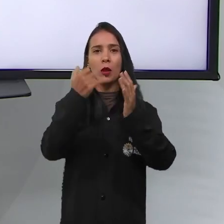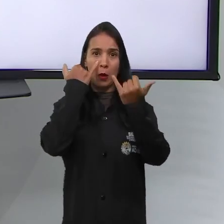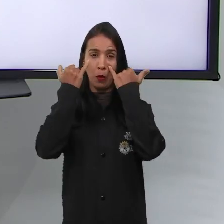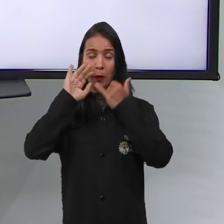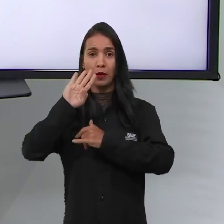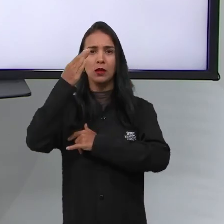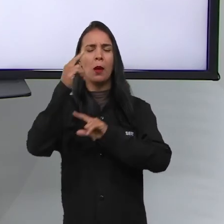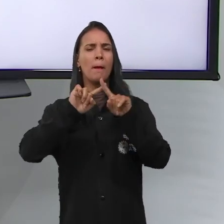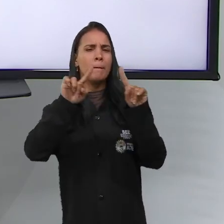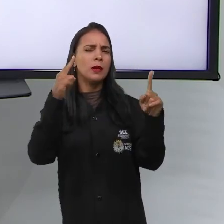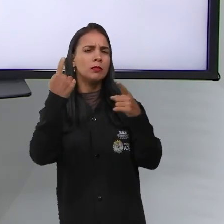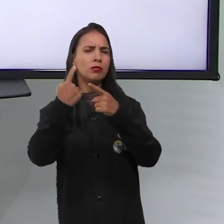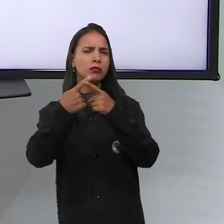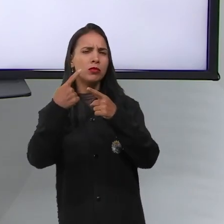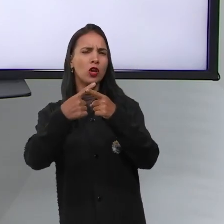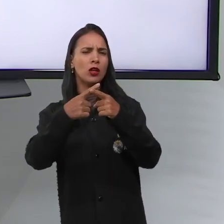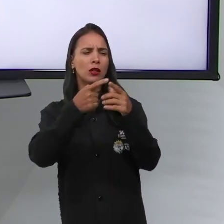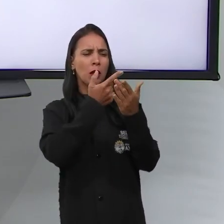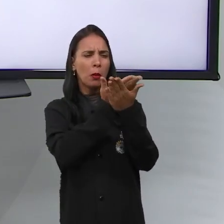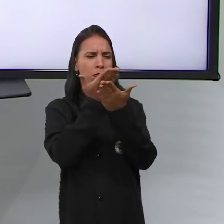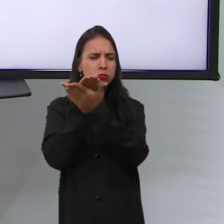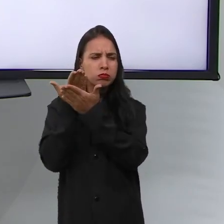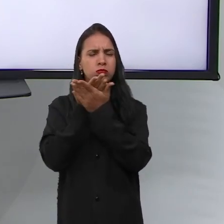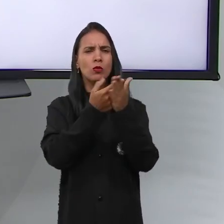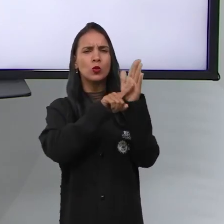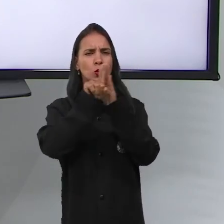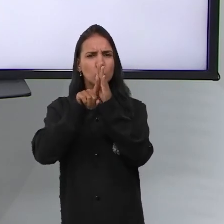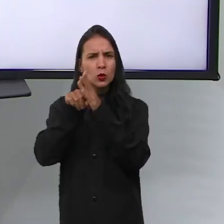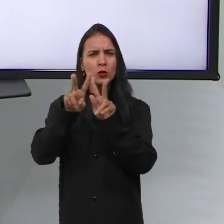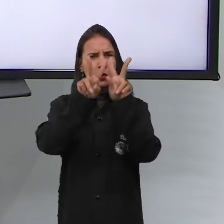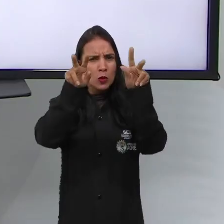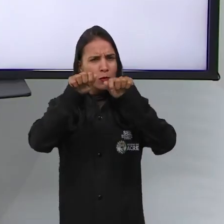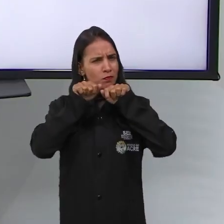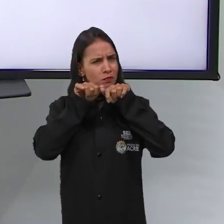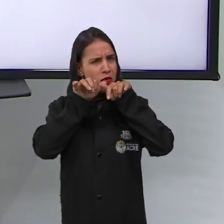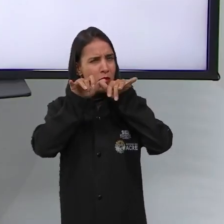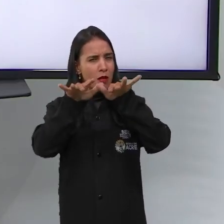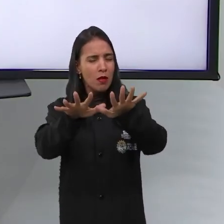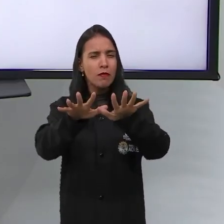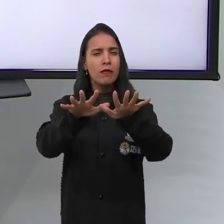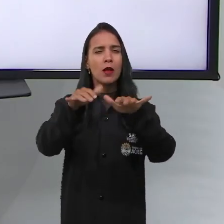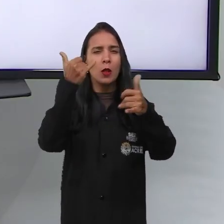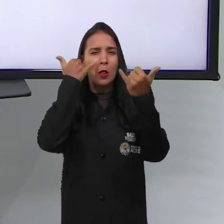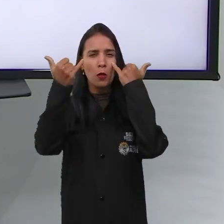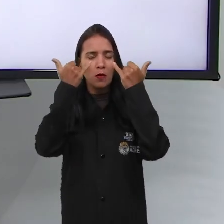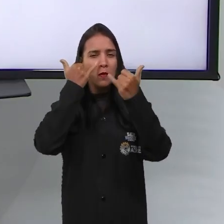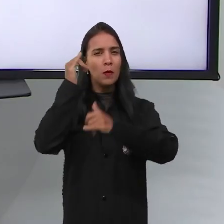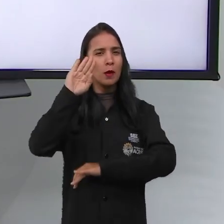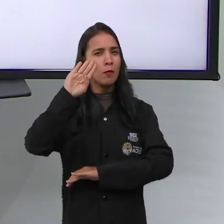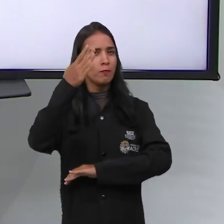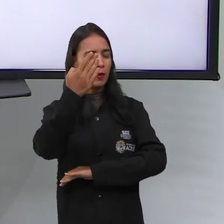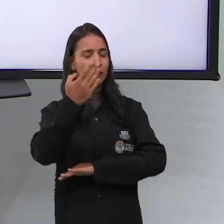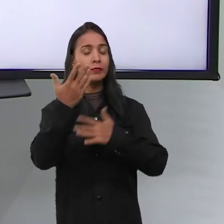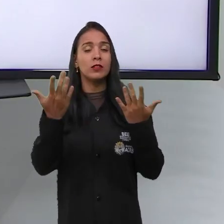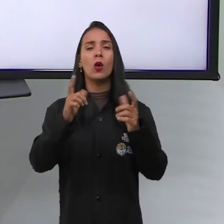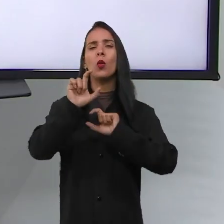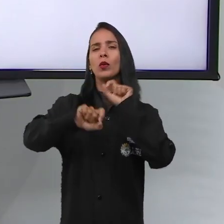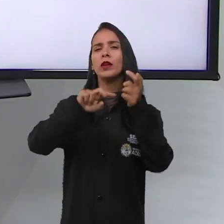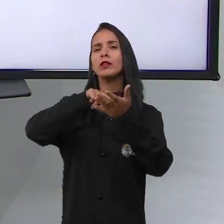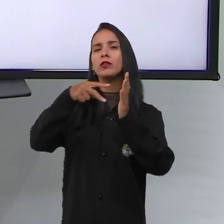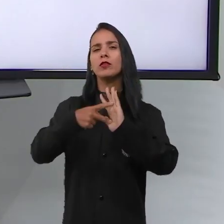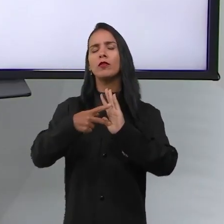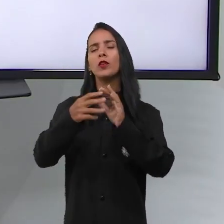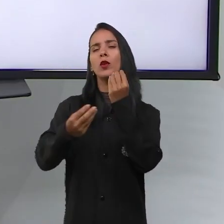que estudar a disseminação de fake news? Como isso me constitui como cidadão, como cidadã? Qual